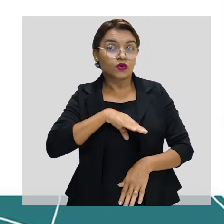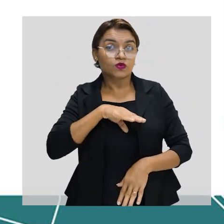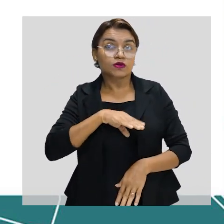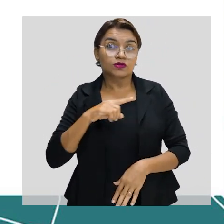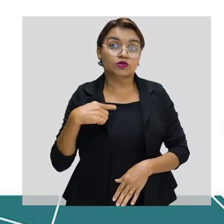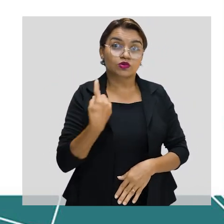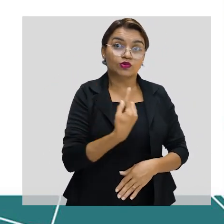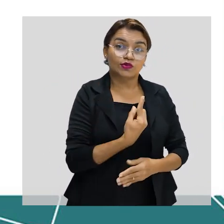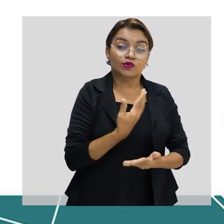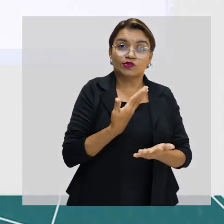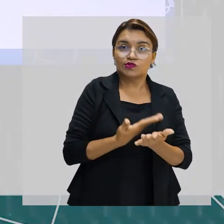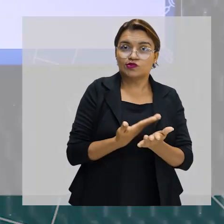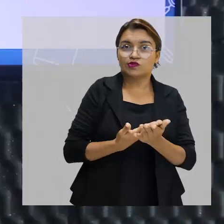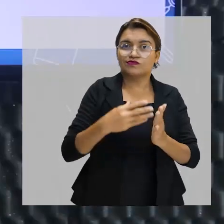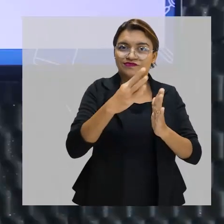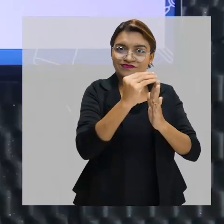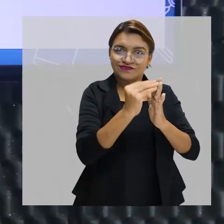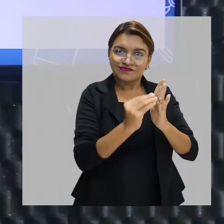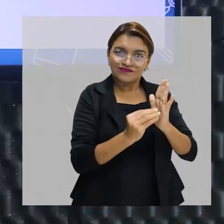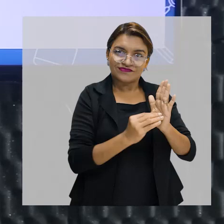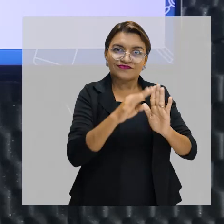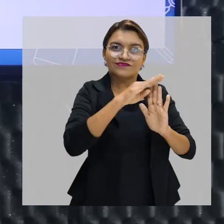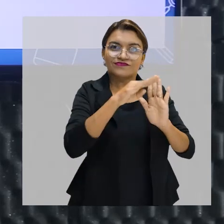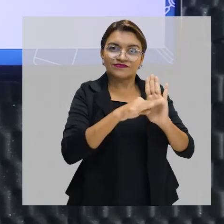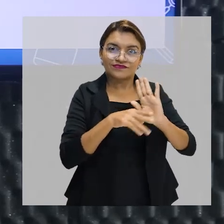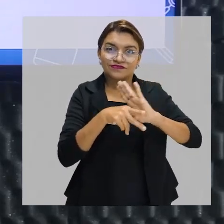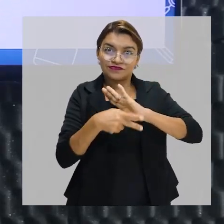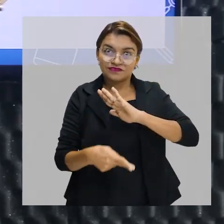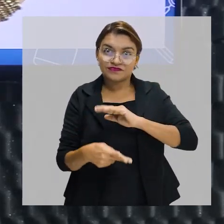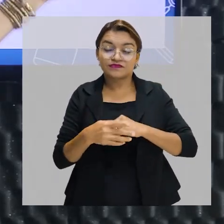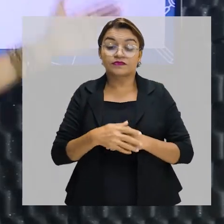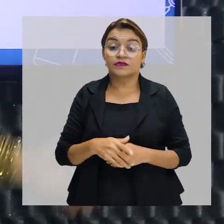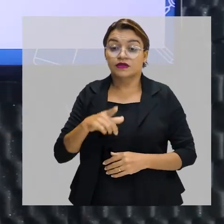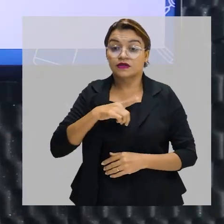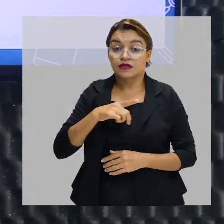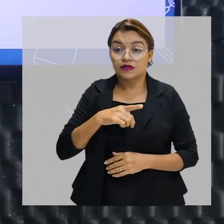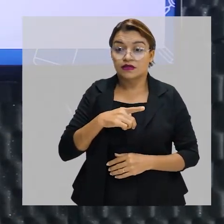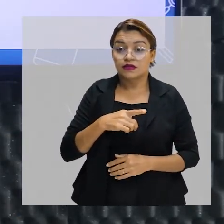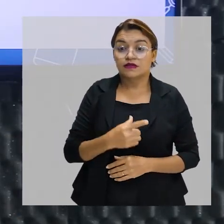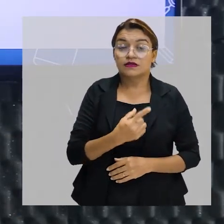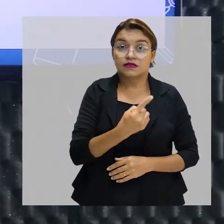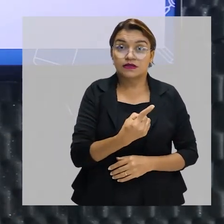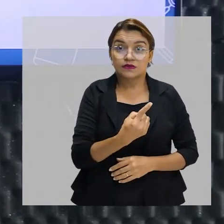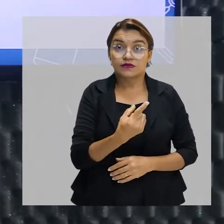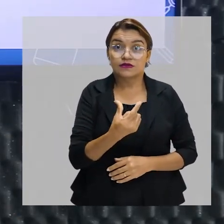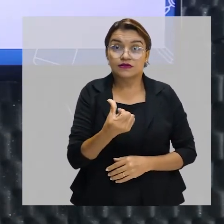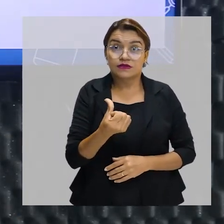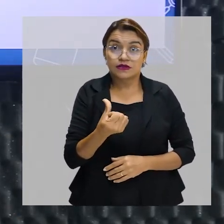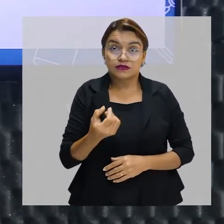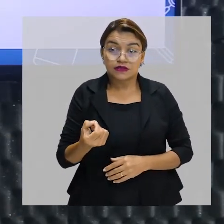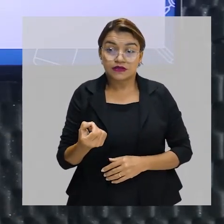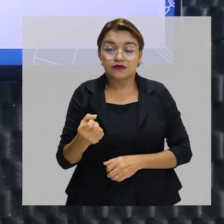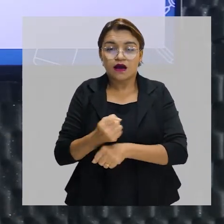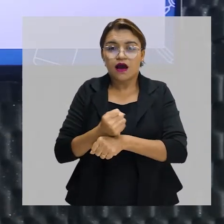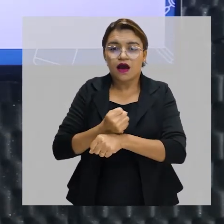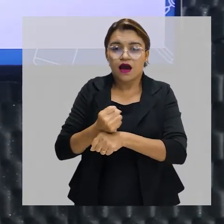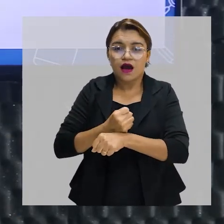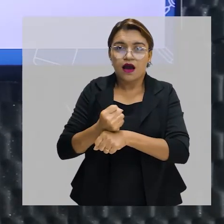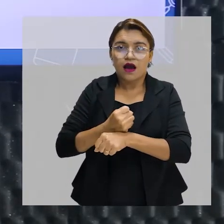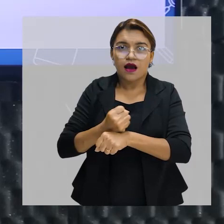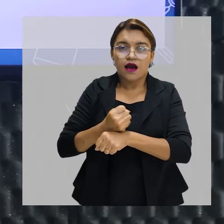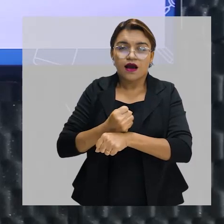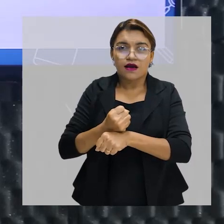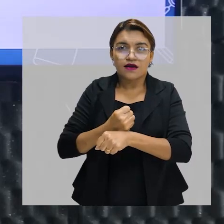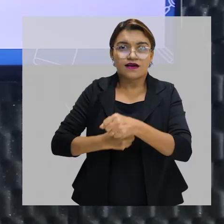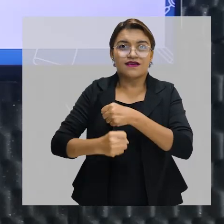no nosso conteúdo programático, tá bom? Só tem 160 anos de história, 160 anos de